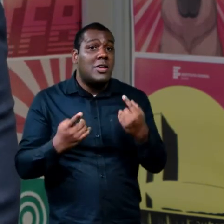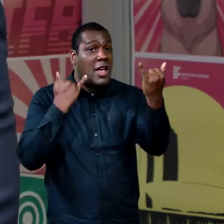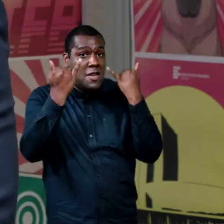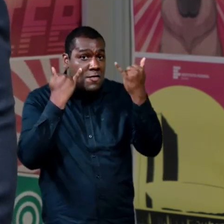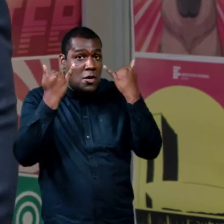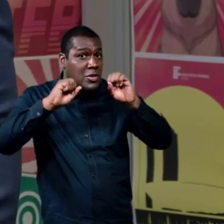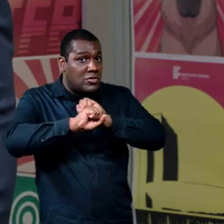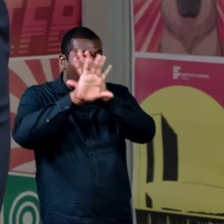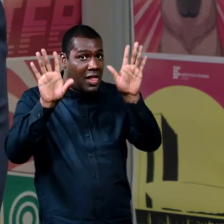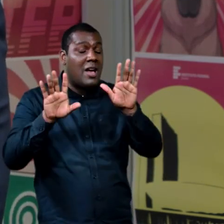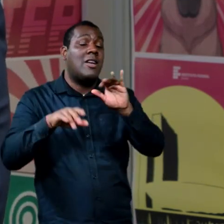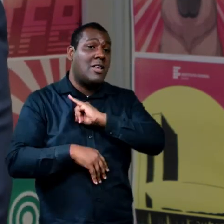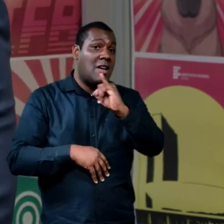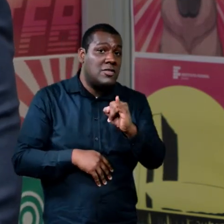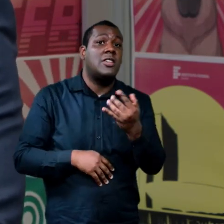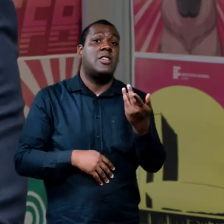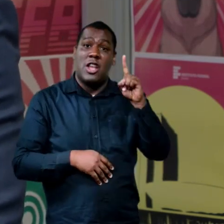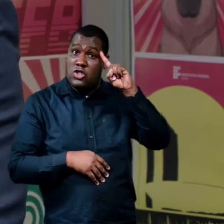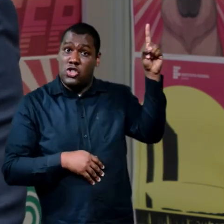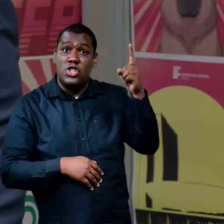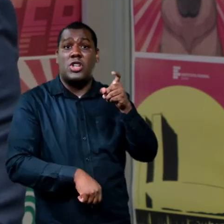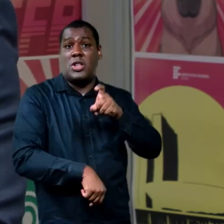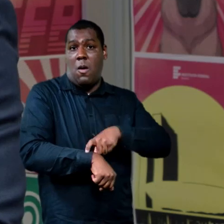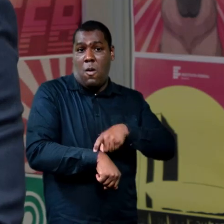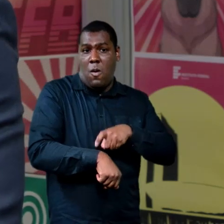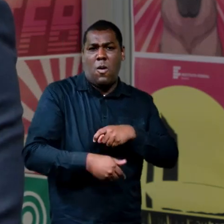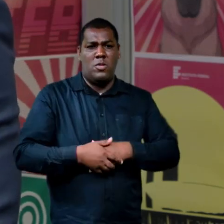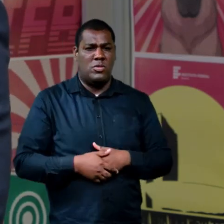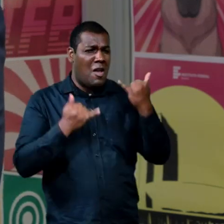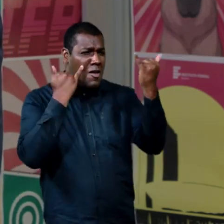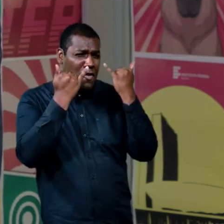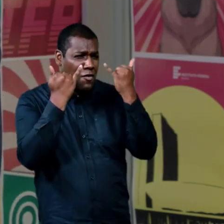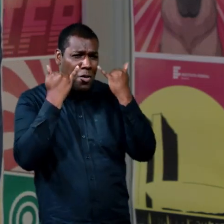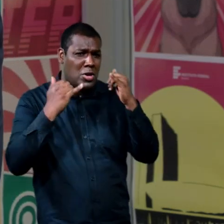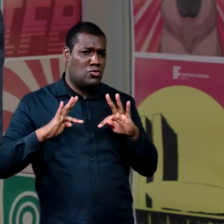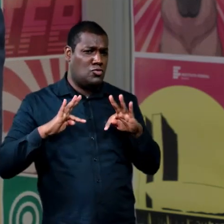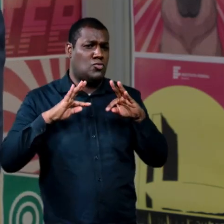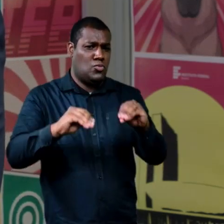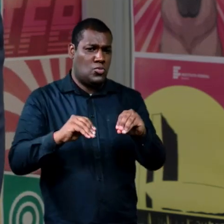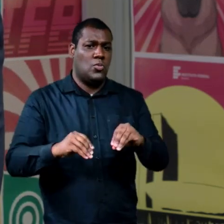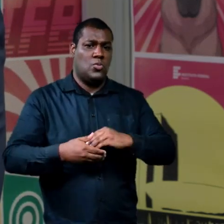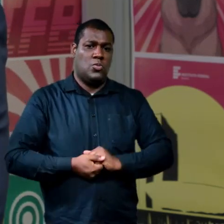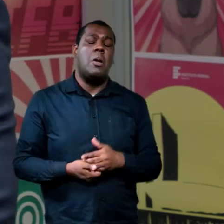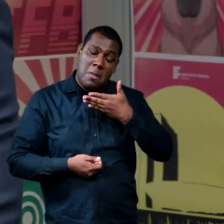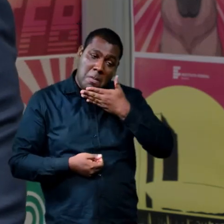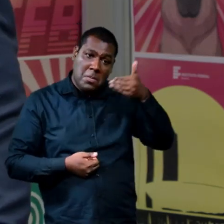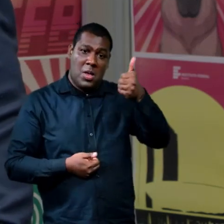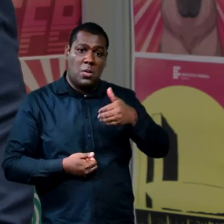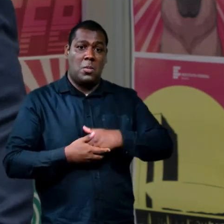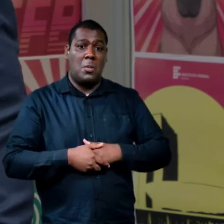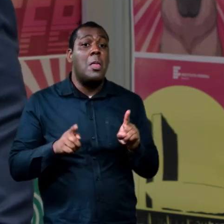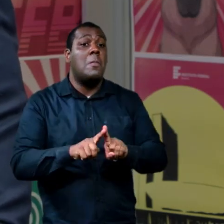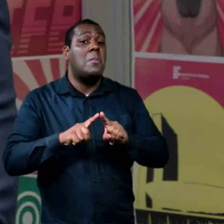a data, se puder trazer o contexto, se puder trazer todos os elementos possíveis, melhor.